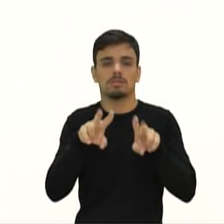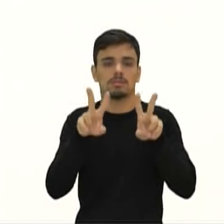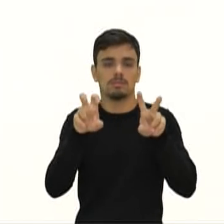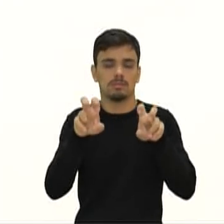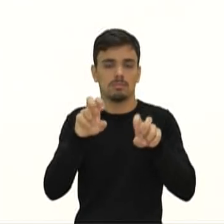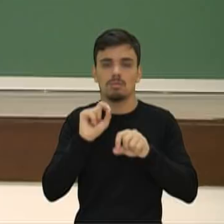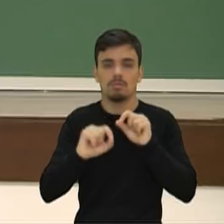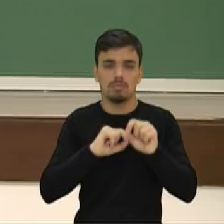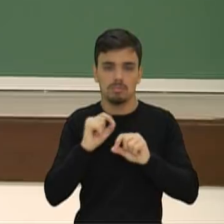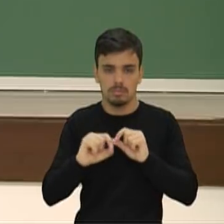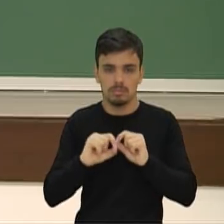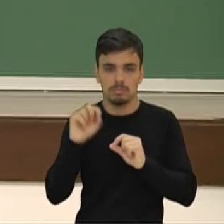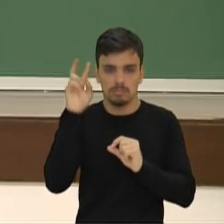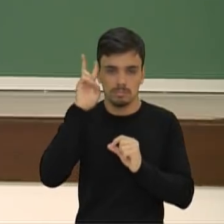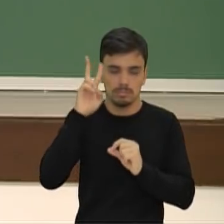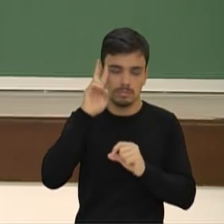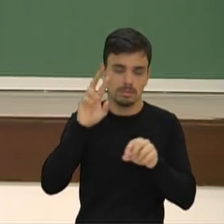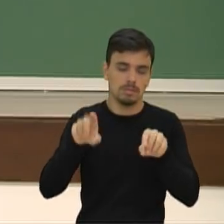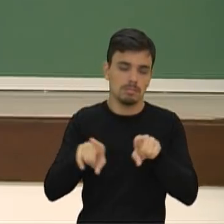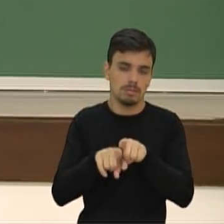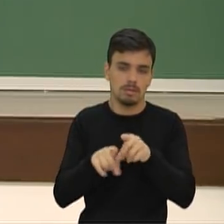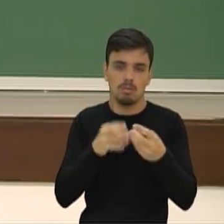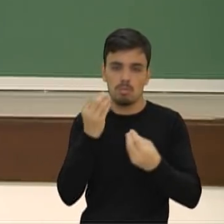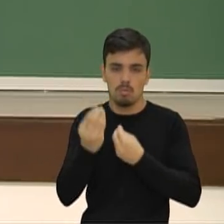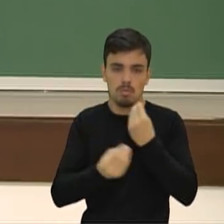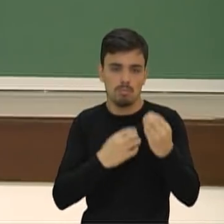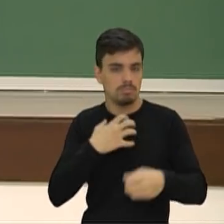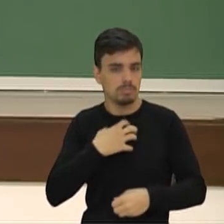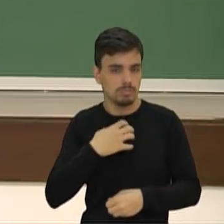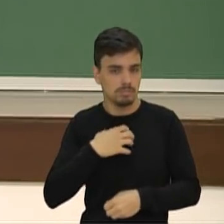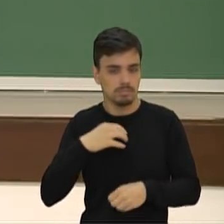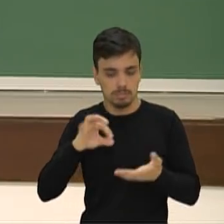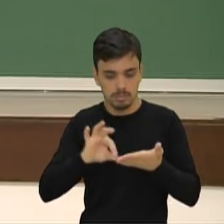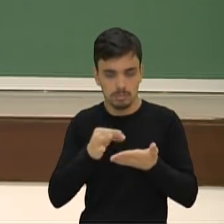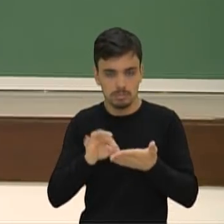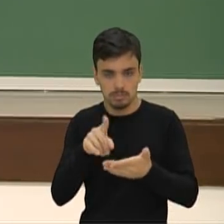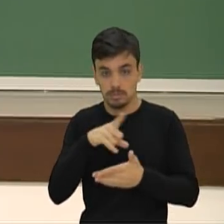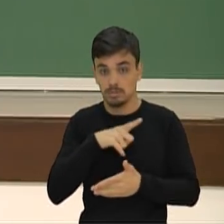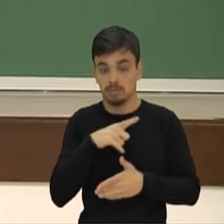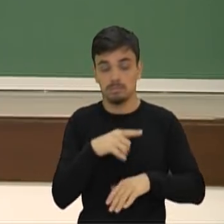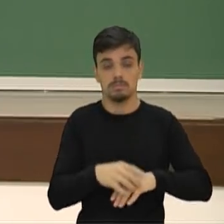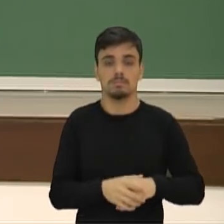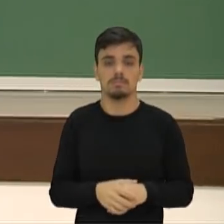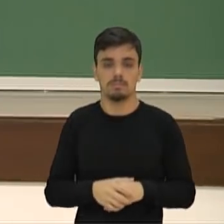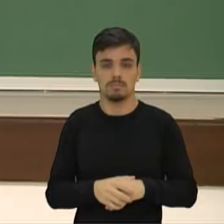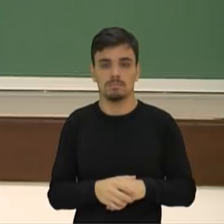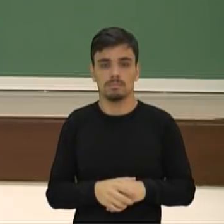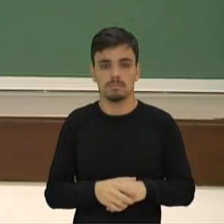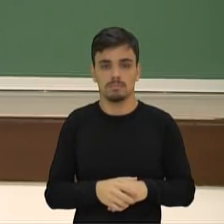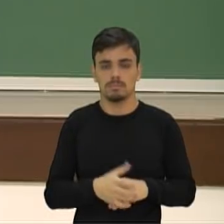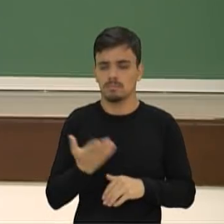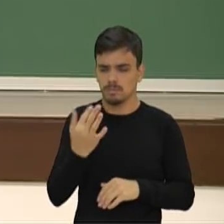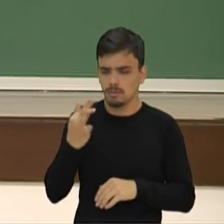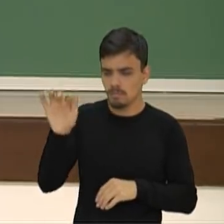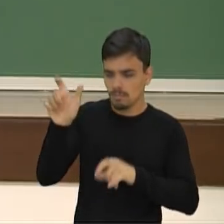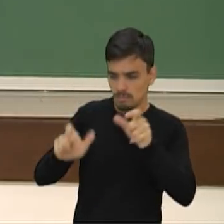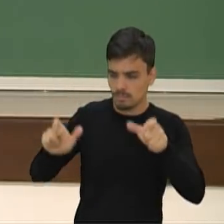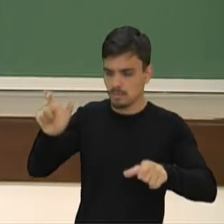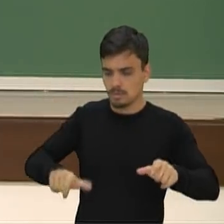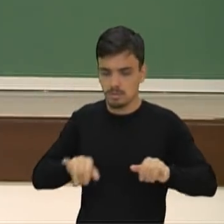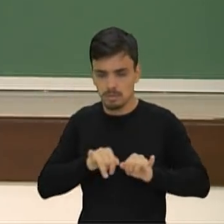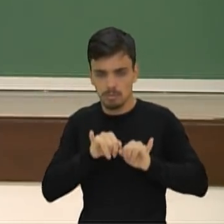para você vincular o tipo de agulha que você tinha. No litoral francês, através dos comércios que tiveram,